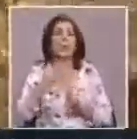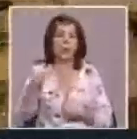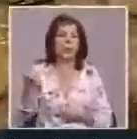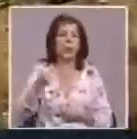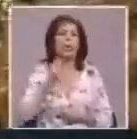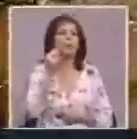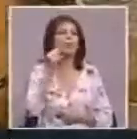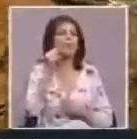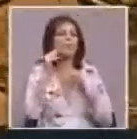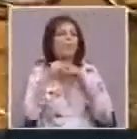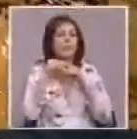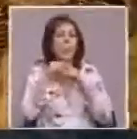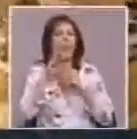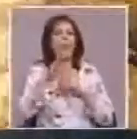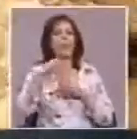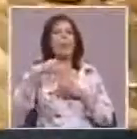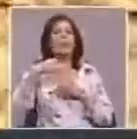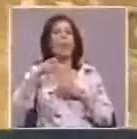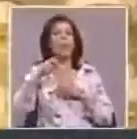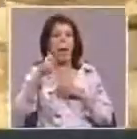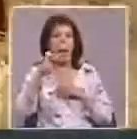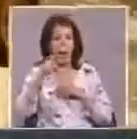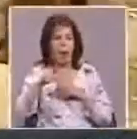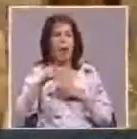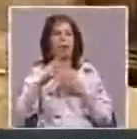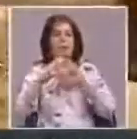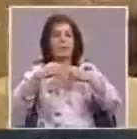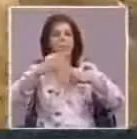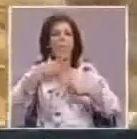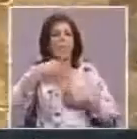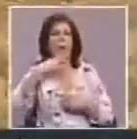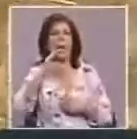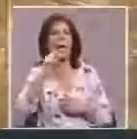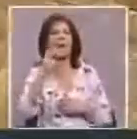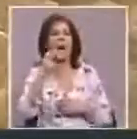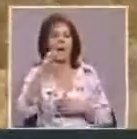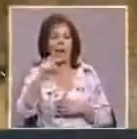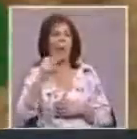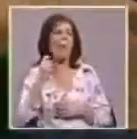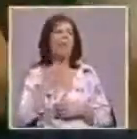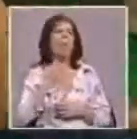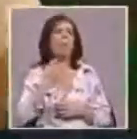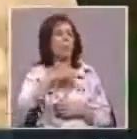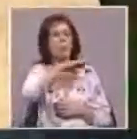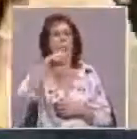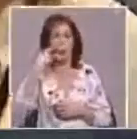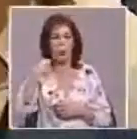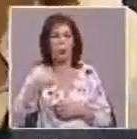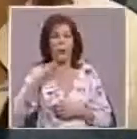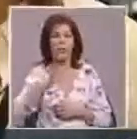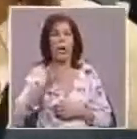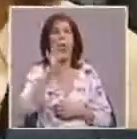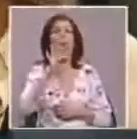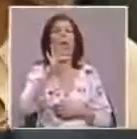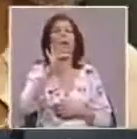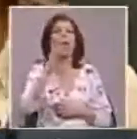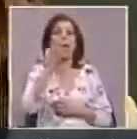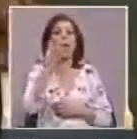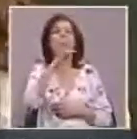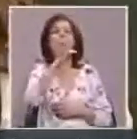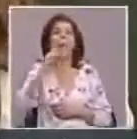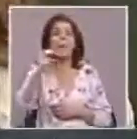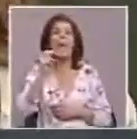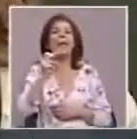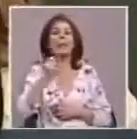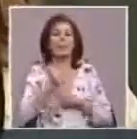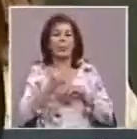os beijinhos de Pombal e as cavacas de Pombal. São produtos normalmente já conhecidos. Já somos a quarta geração a fazê-los. E